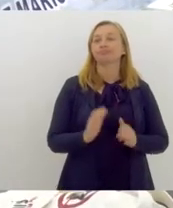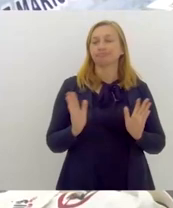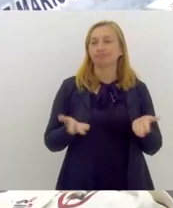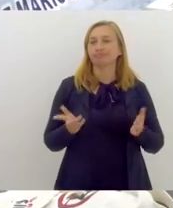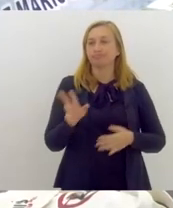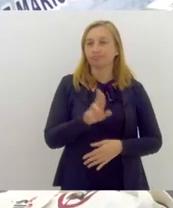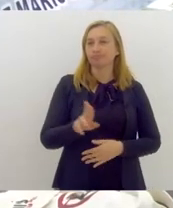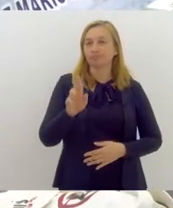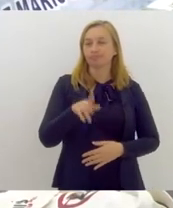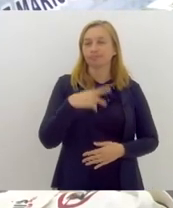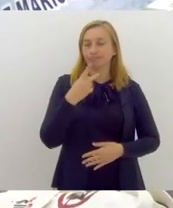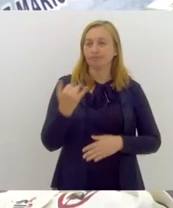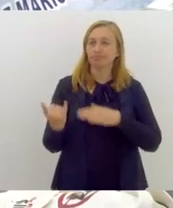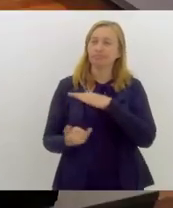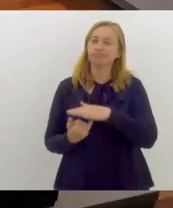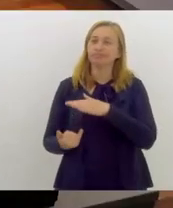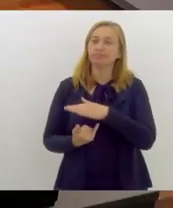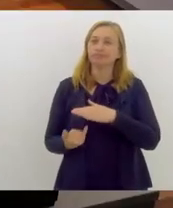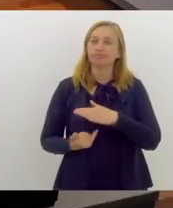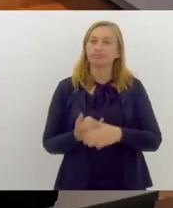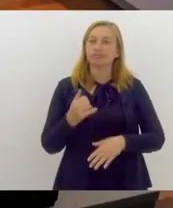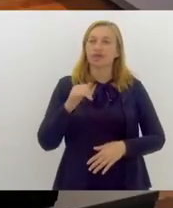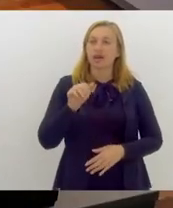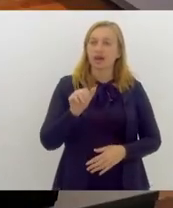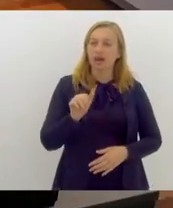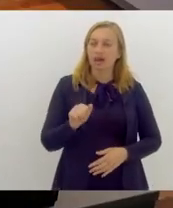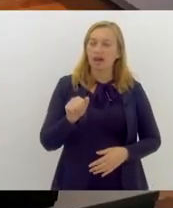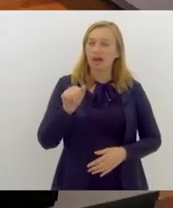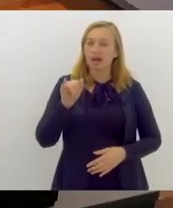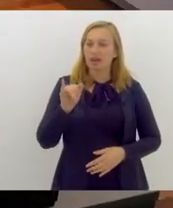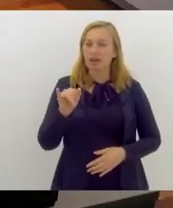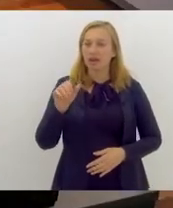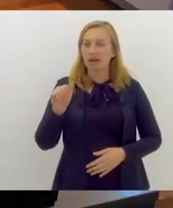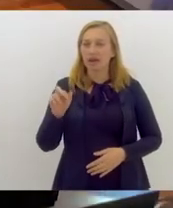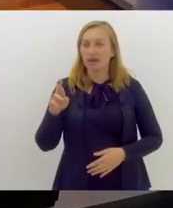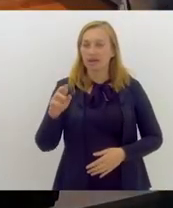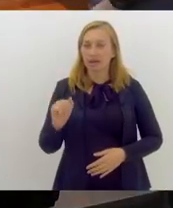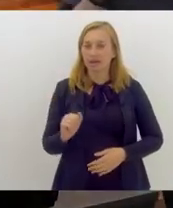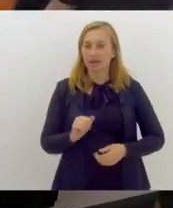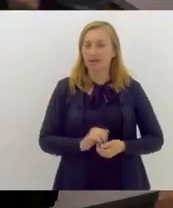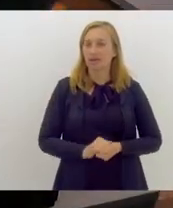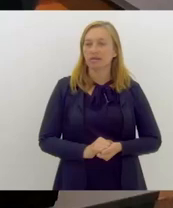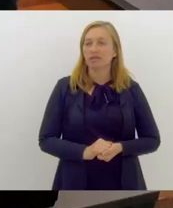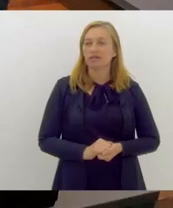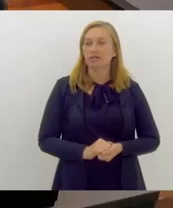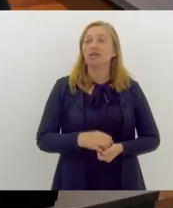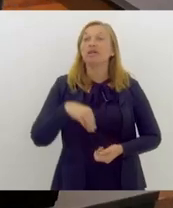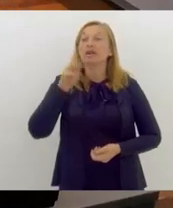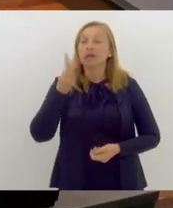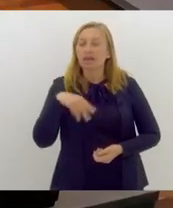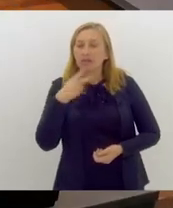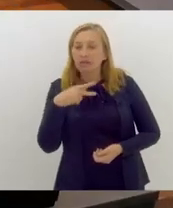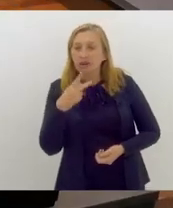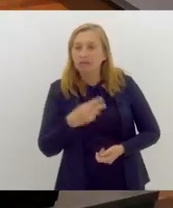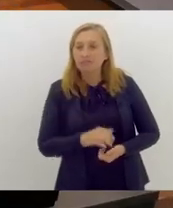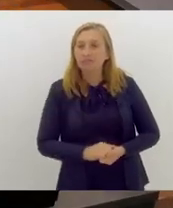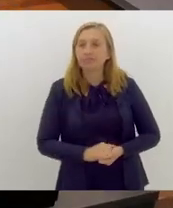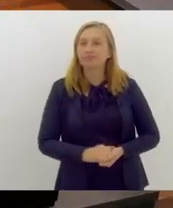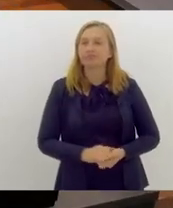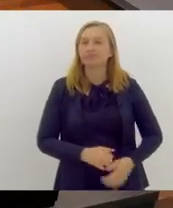vai usar da palavra Instituto internacional a Iara quem vai falar quem vai falar